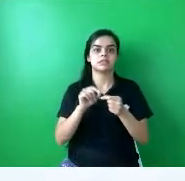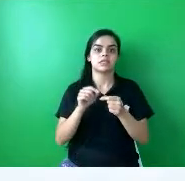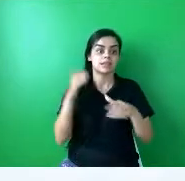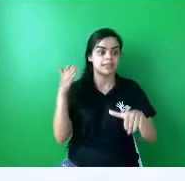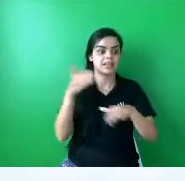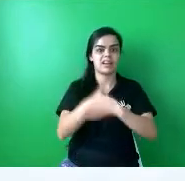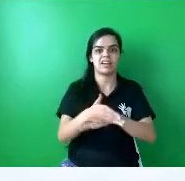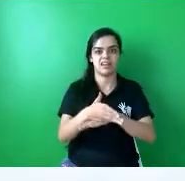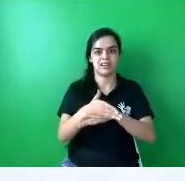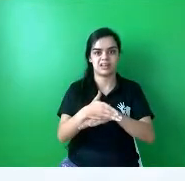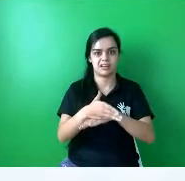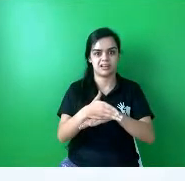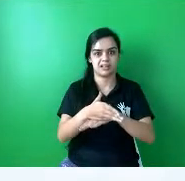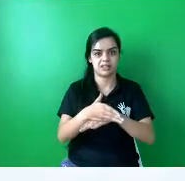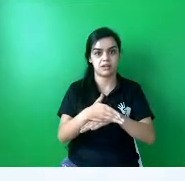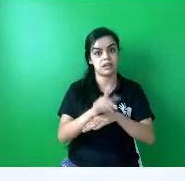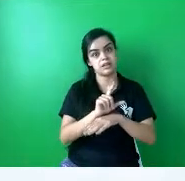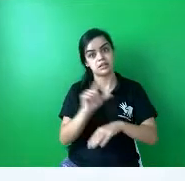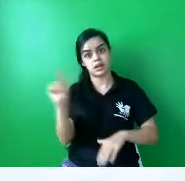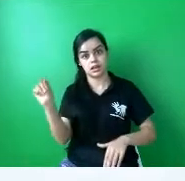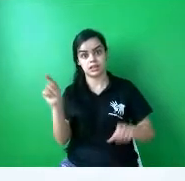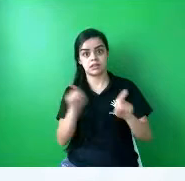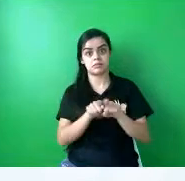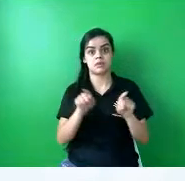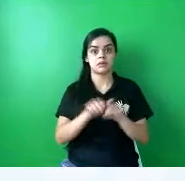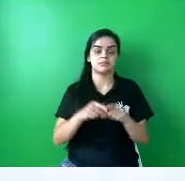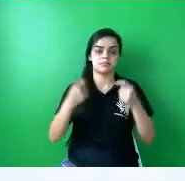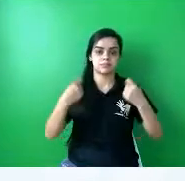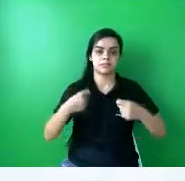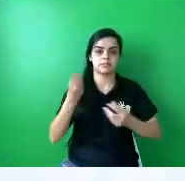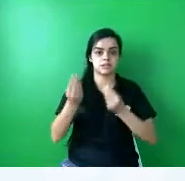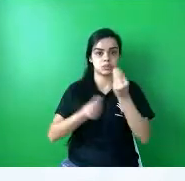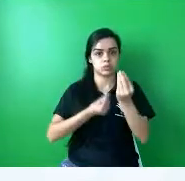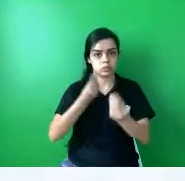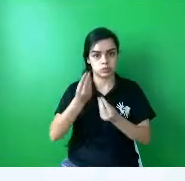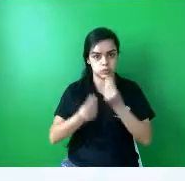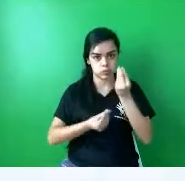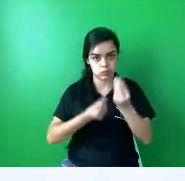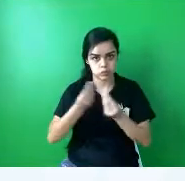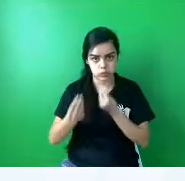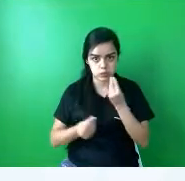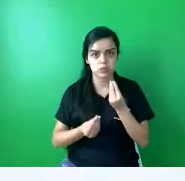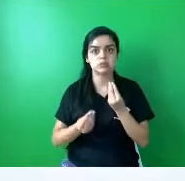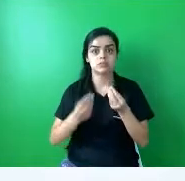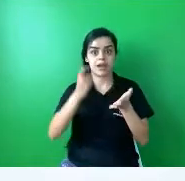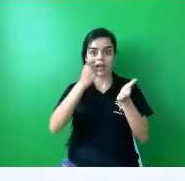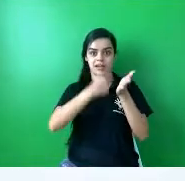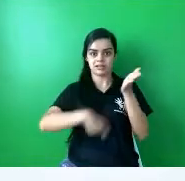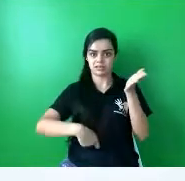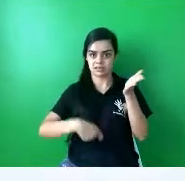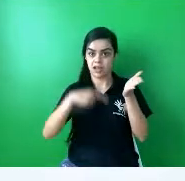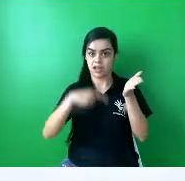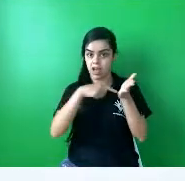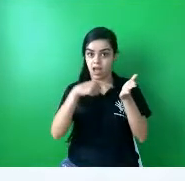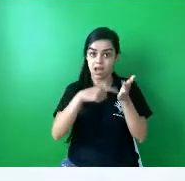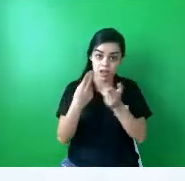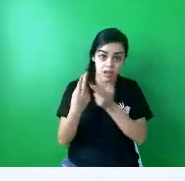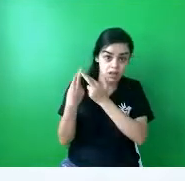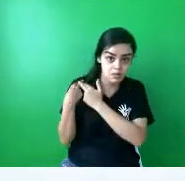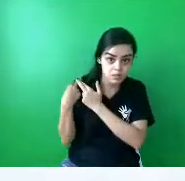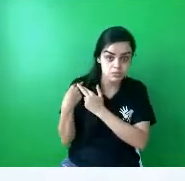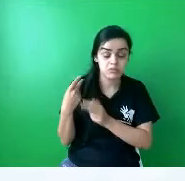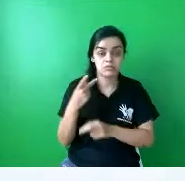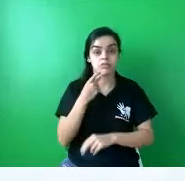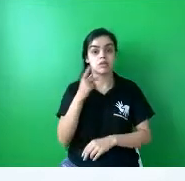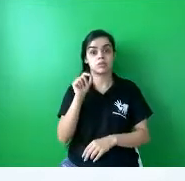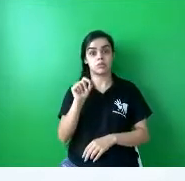né? Tanto no check-in como no check-out, ele vai ter que fazer vai ter que assinar um termo de responsabilidade dizendo